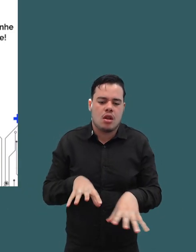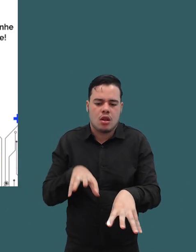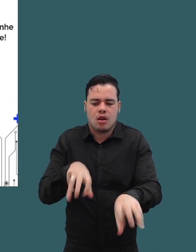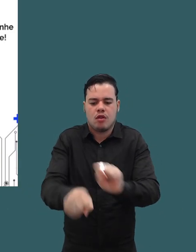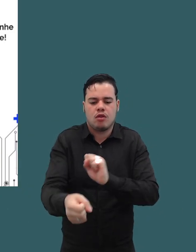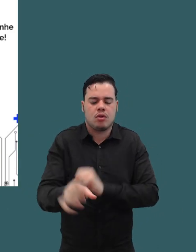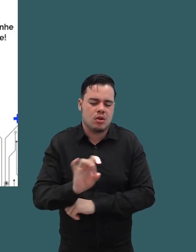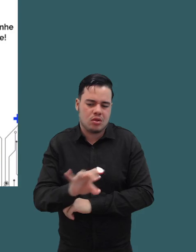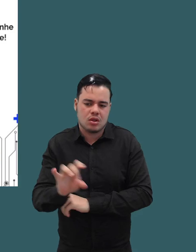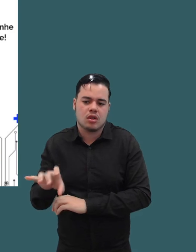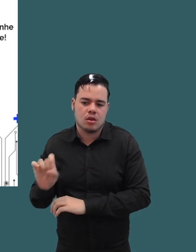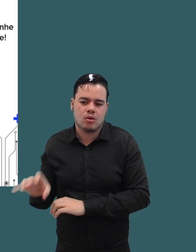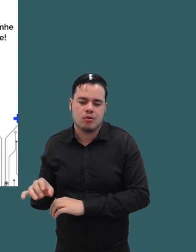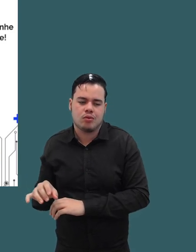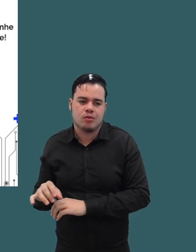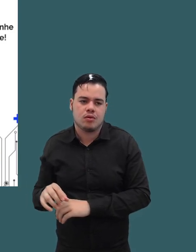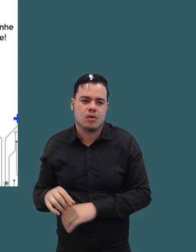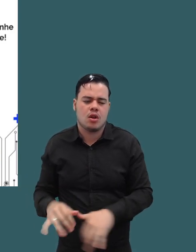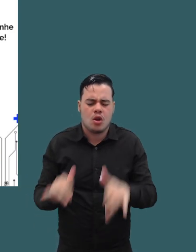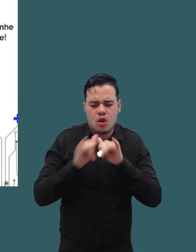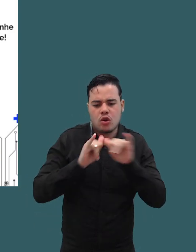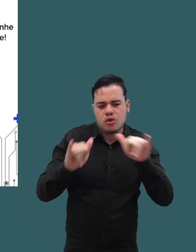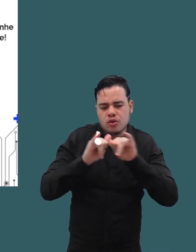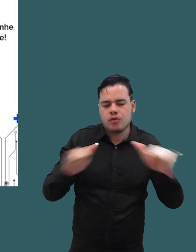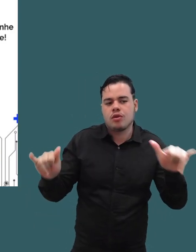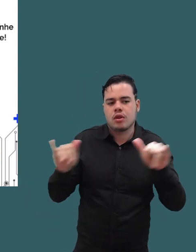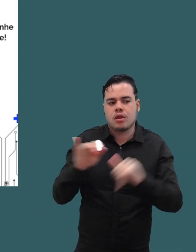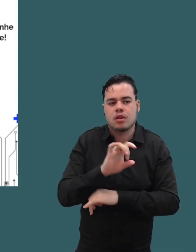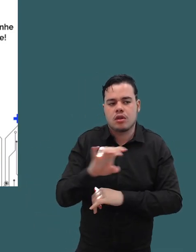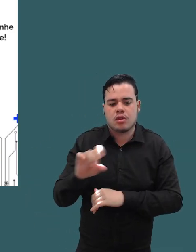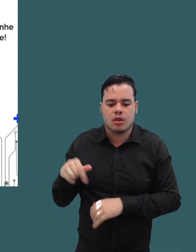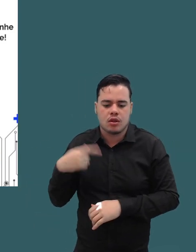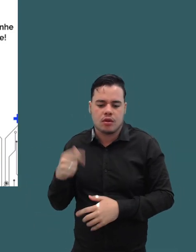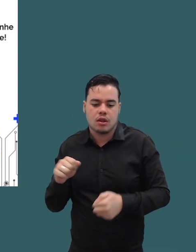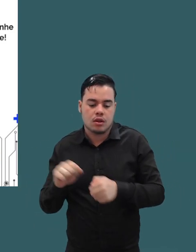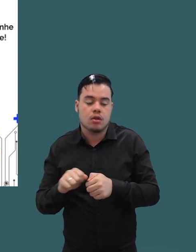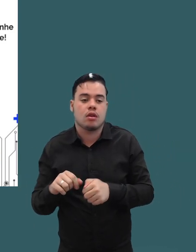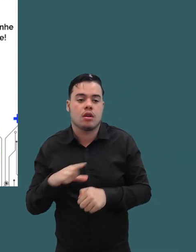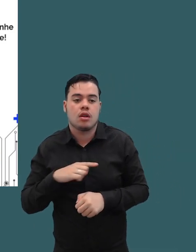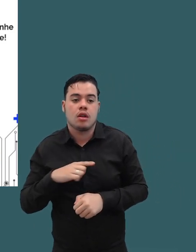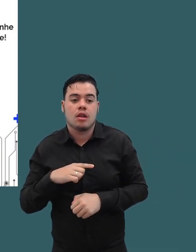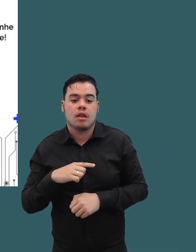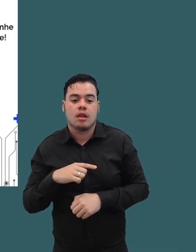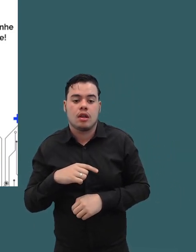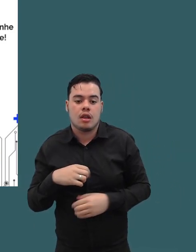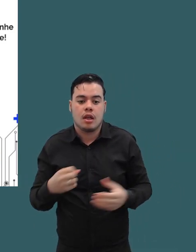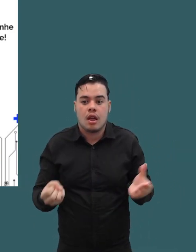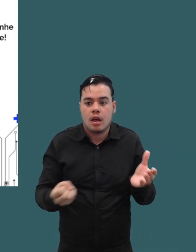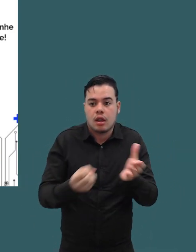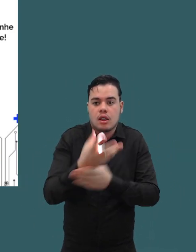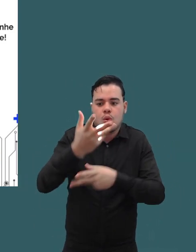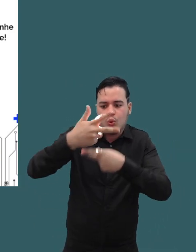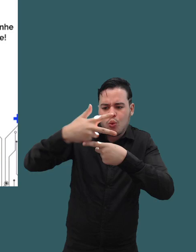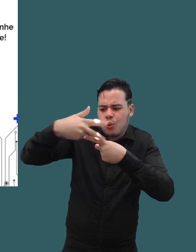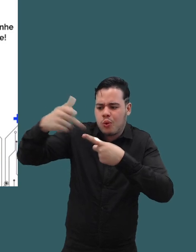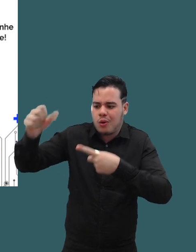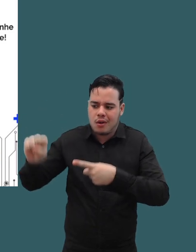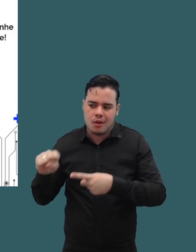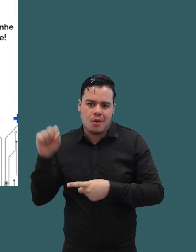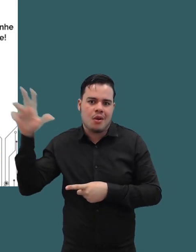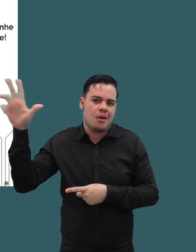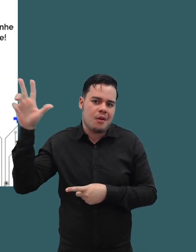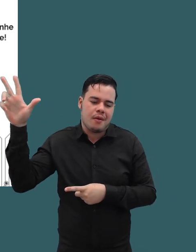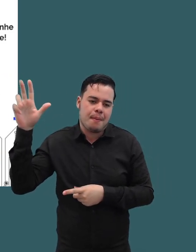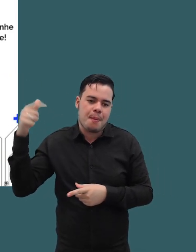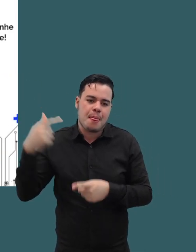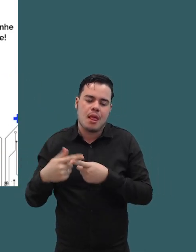ainda essas ações que a gente realiza. Então, temos também a criação de um prêmio, porque a gente acredita que é